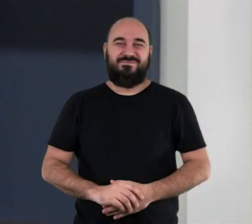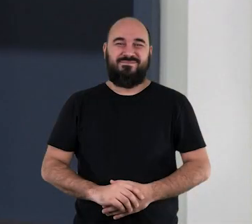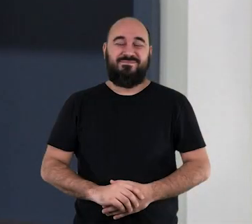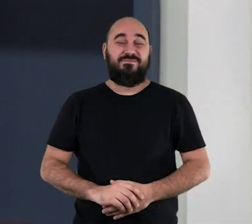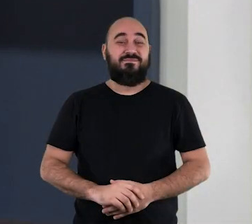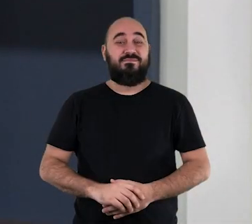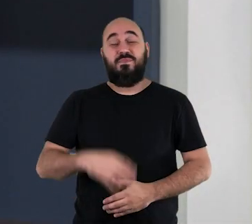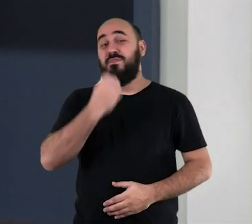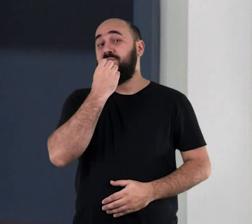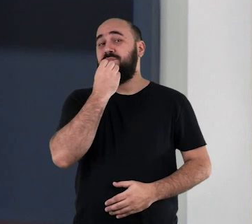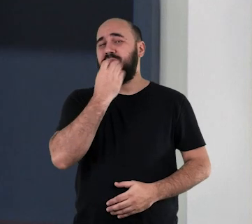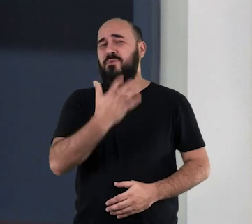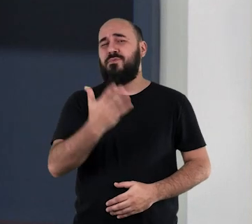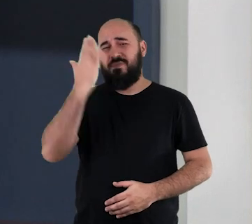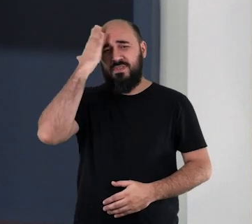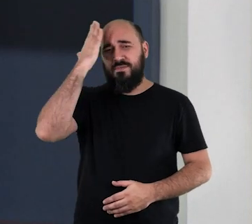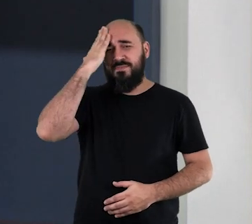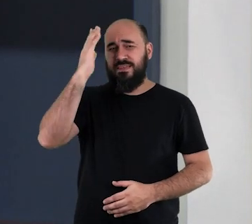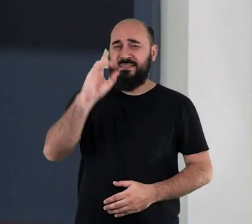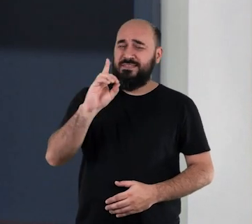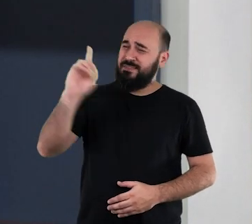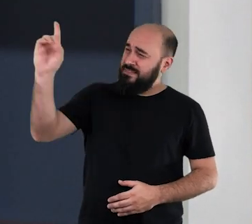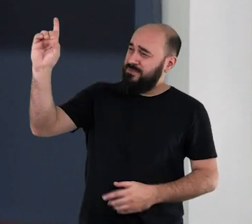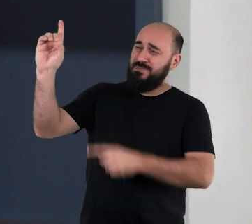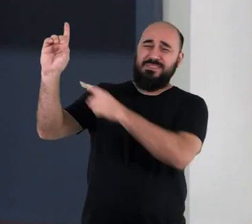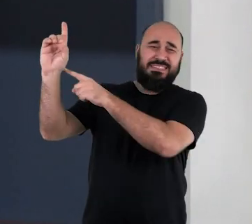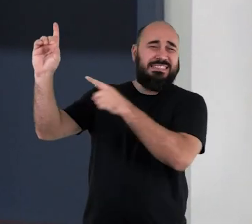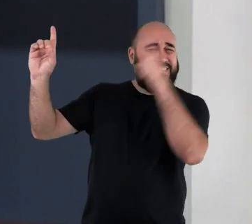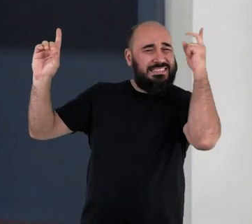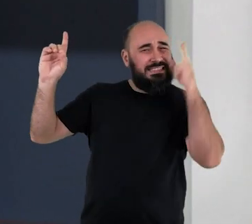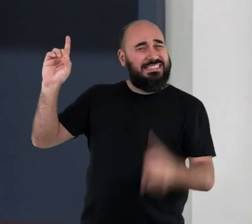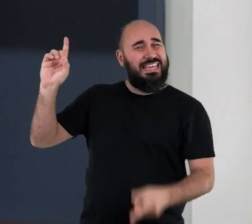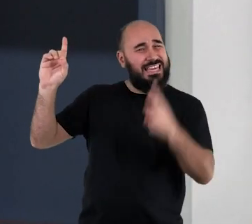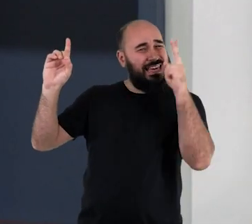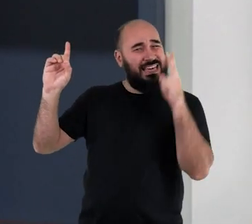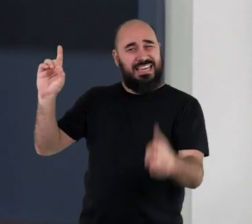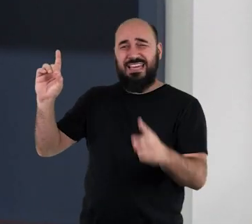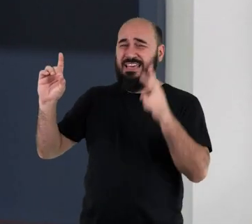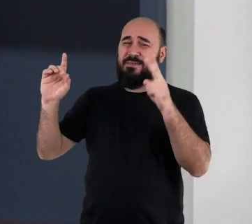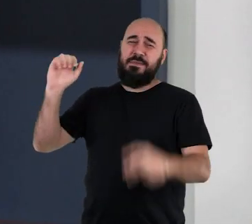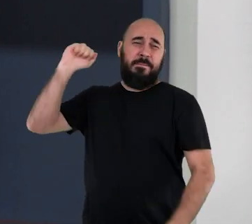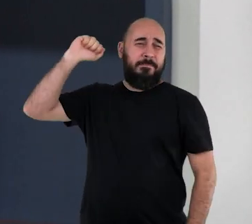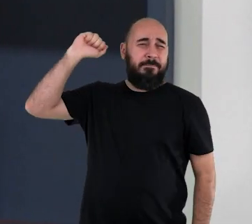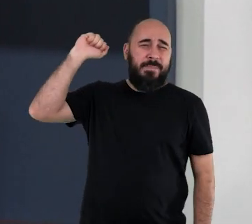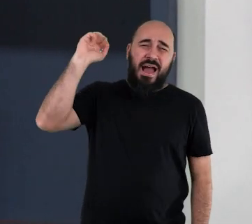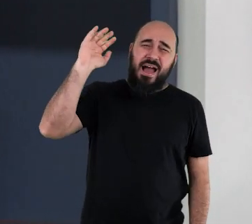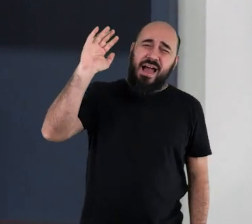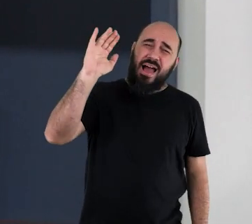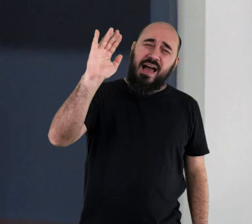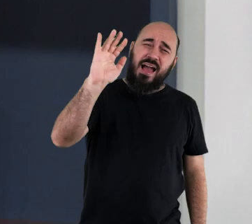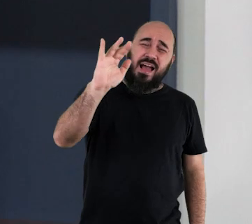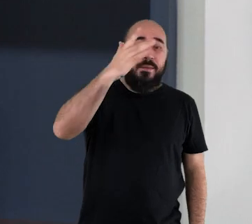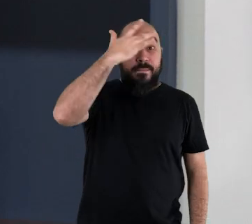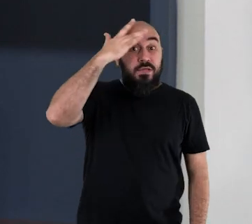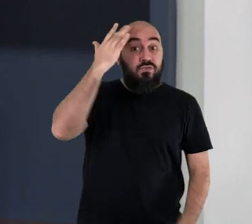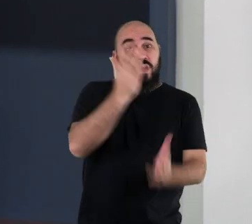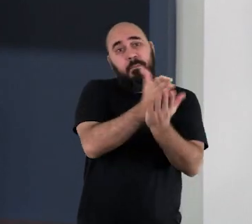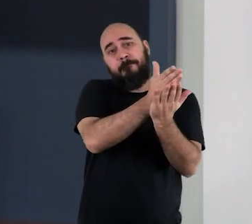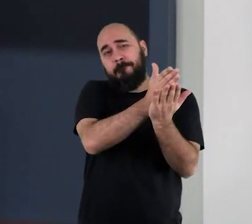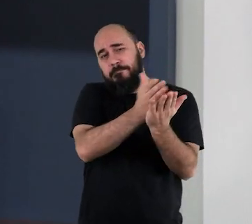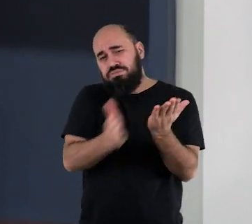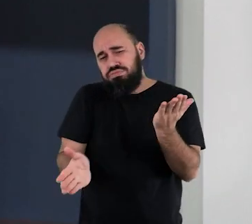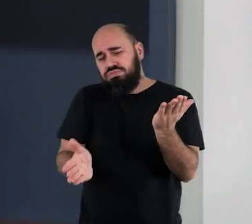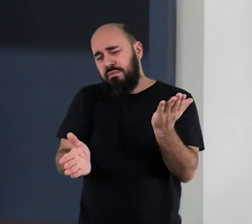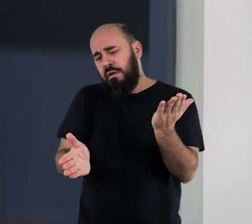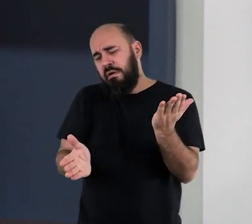Que bom saber que o nosso maravilhoso Deus sempre estende as suas mãos para aqueles que caíram, a fim de que eles